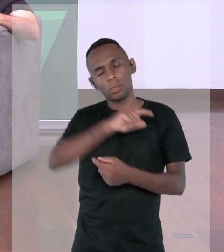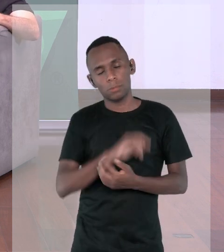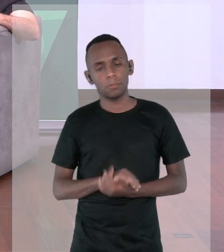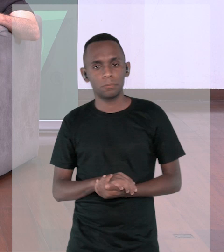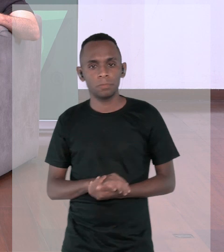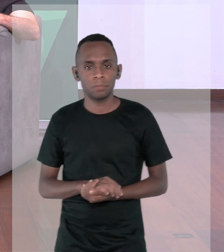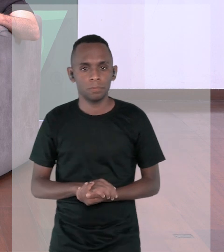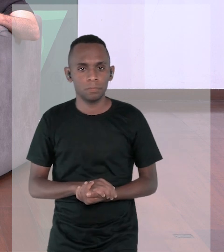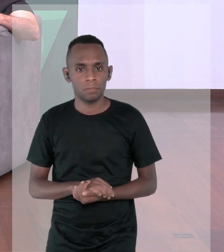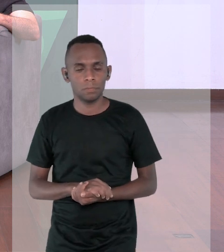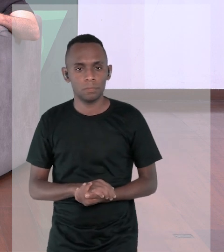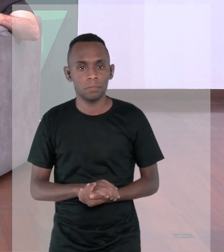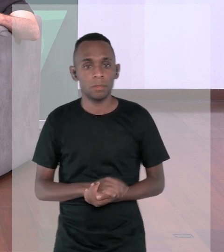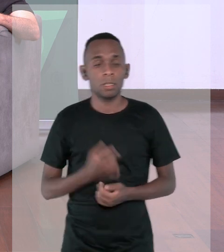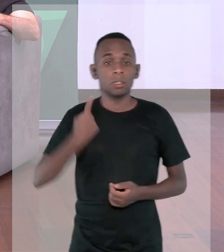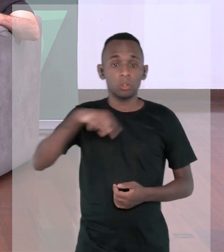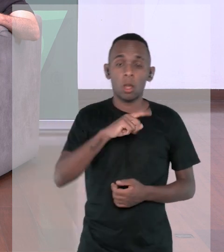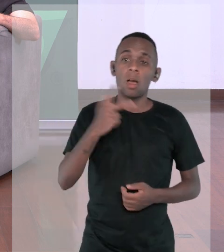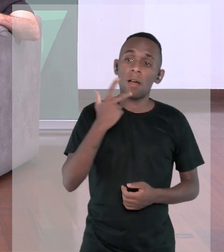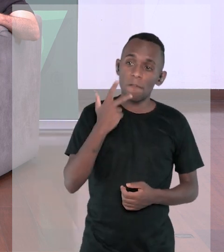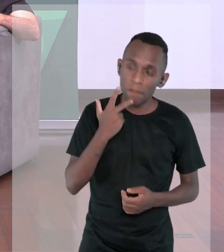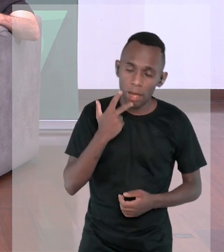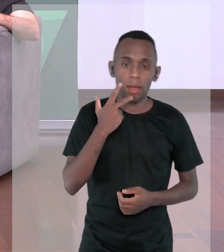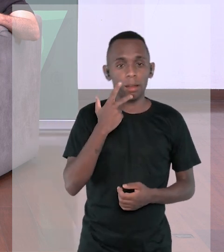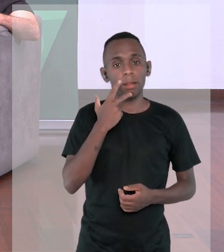Bem, quando a gente fala em insurgência,